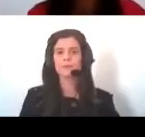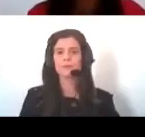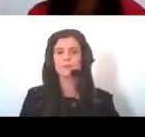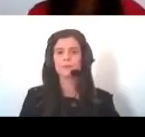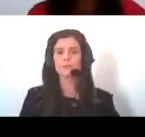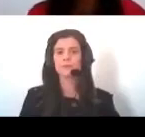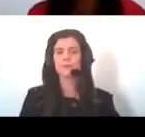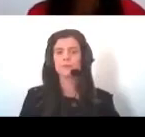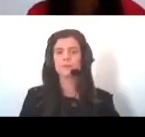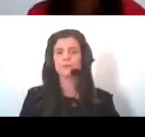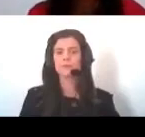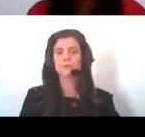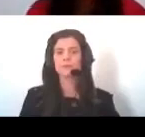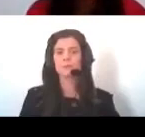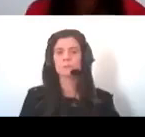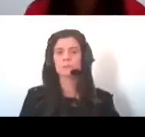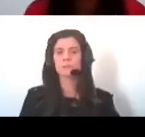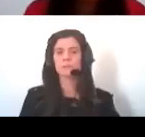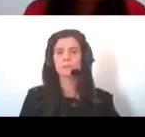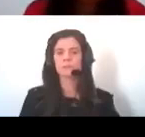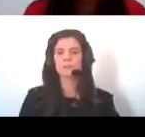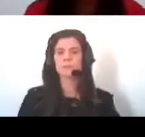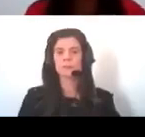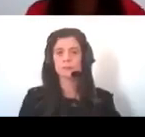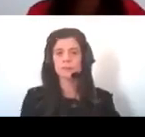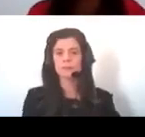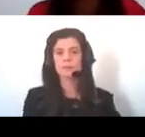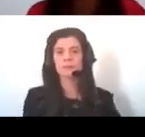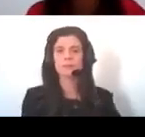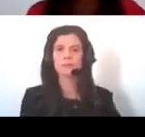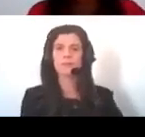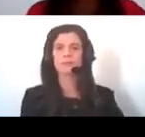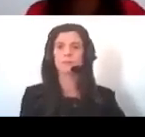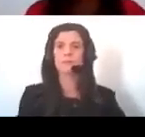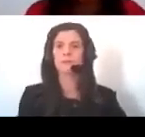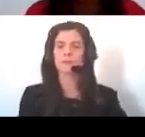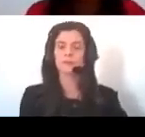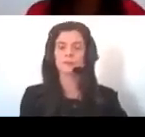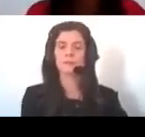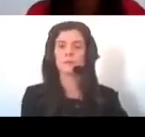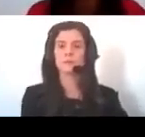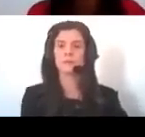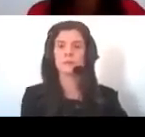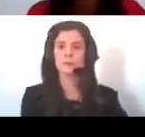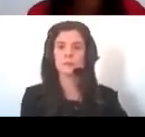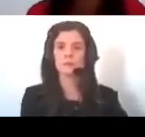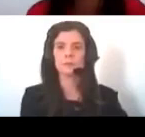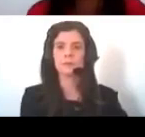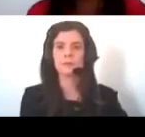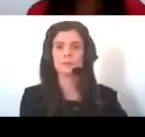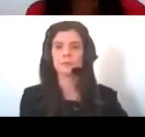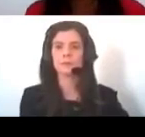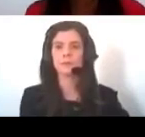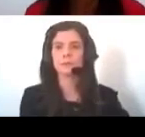que busca o quê? Promover a gestão do conhecimento e desenvolvimento dos nossos servidores, né? Então, assim, ela